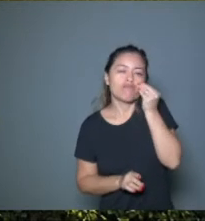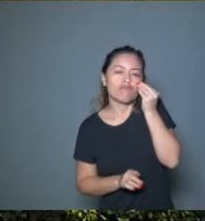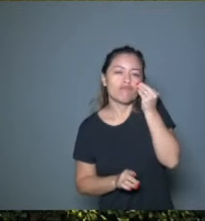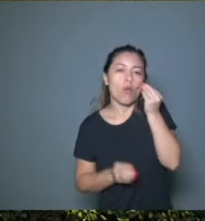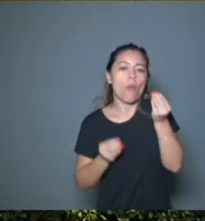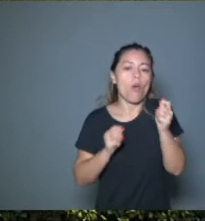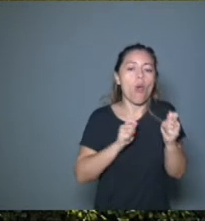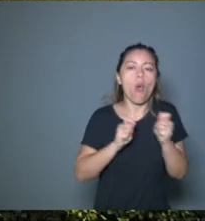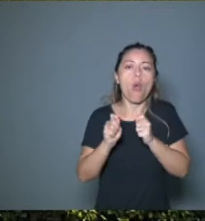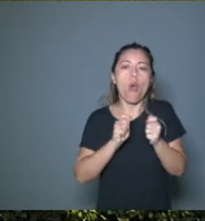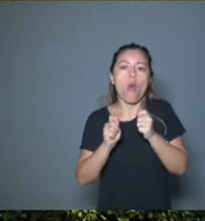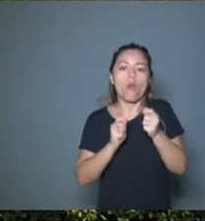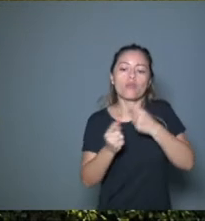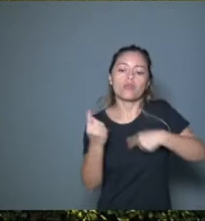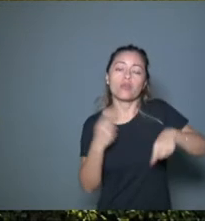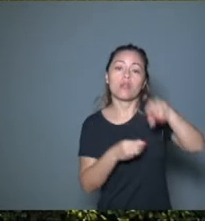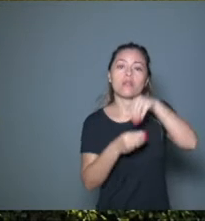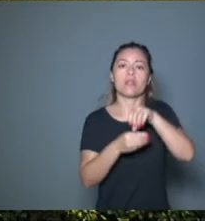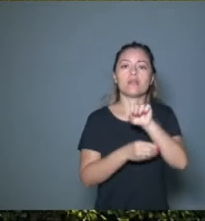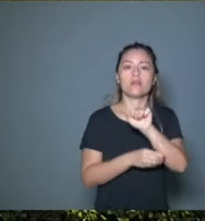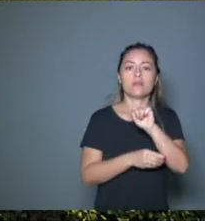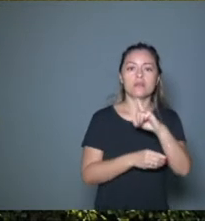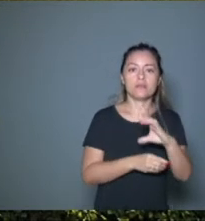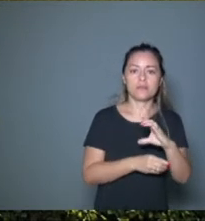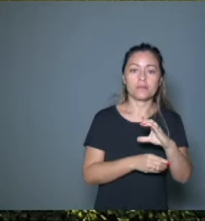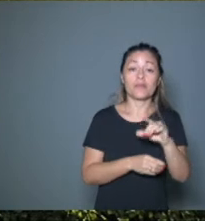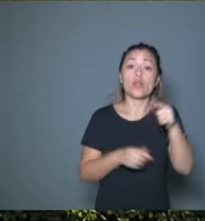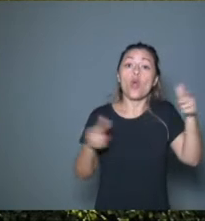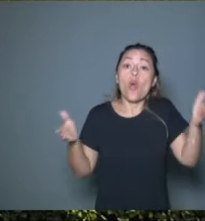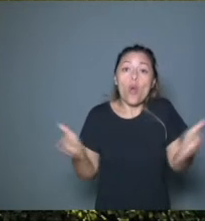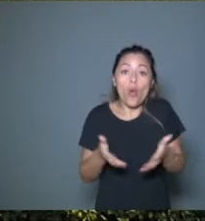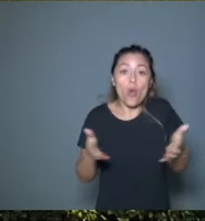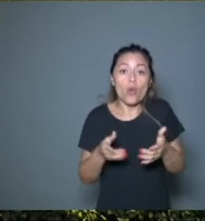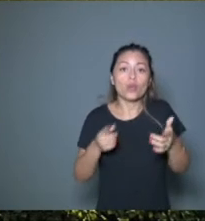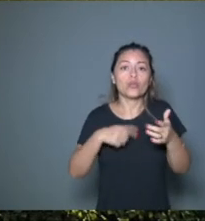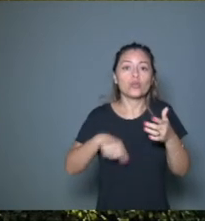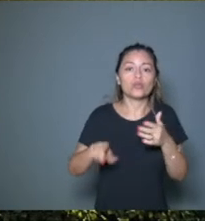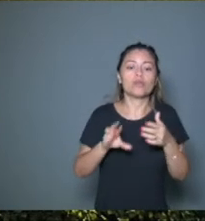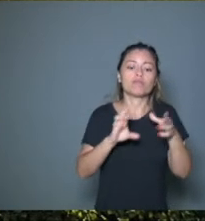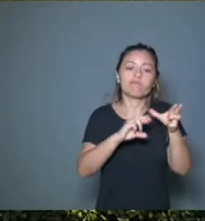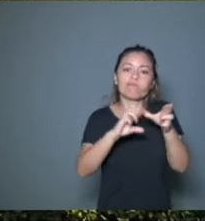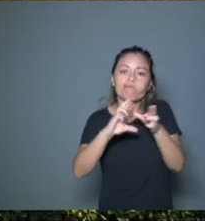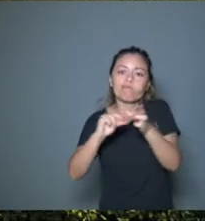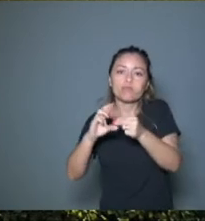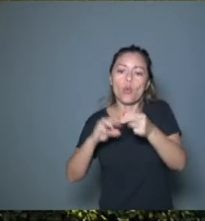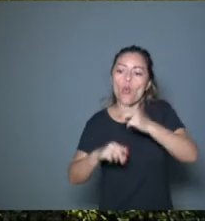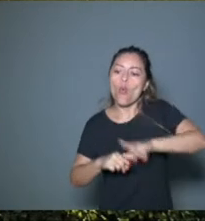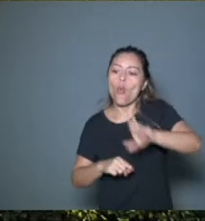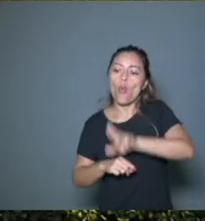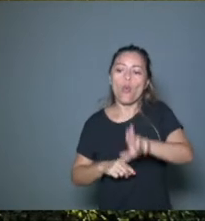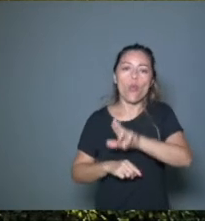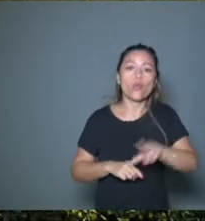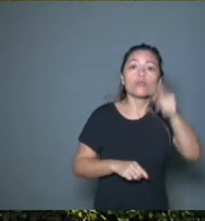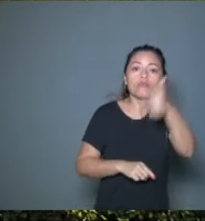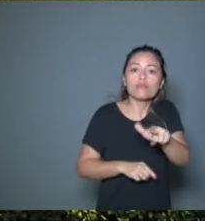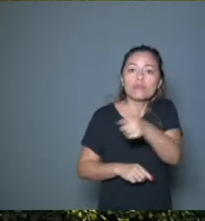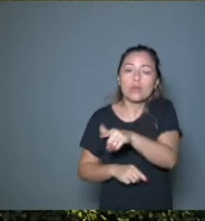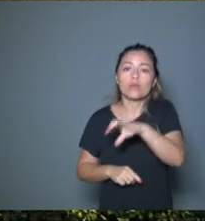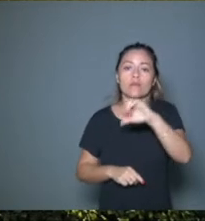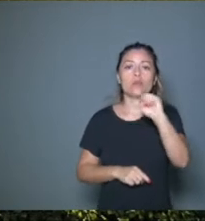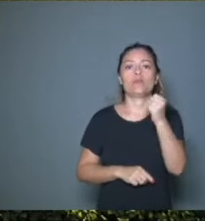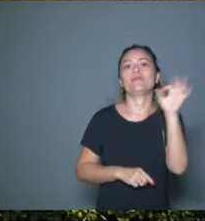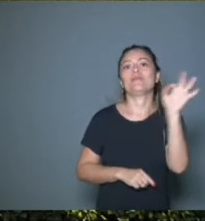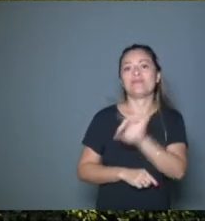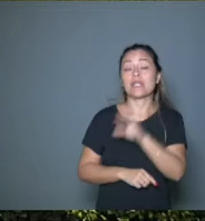economia circular na companhia, e hoje a reciclabilidade nesses pilotos é de 68%. Sabemos que no